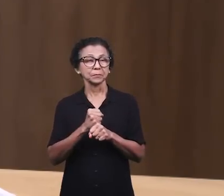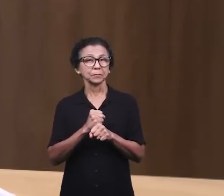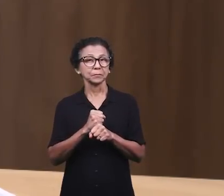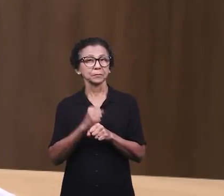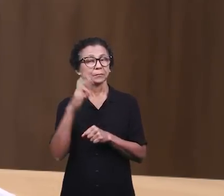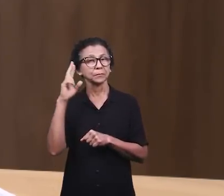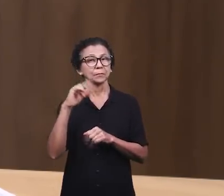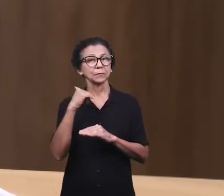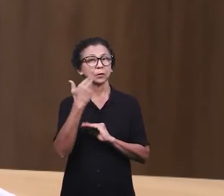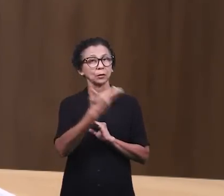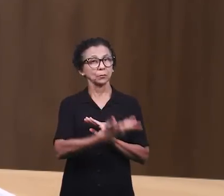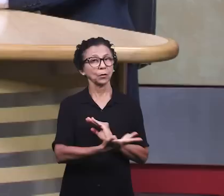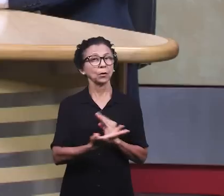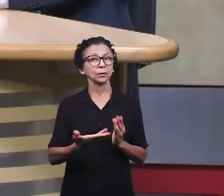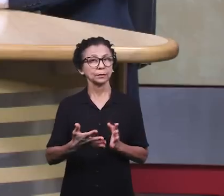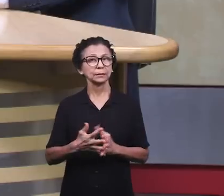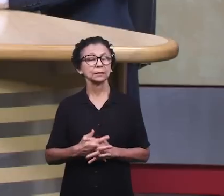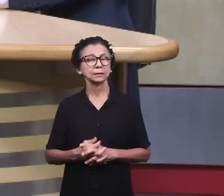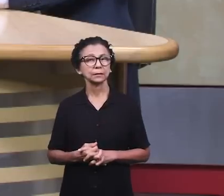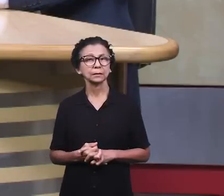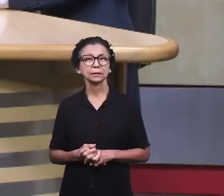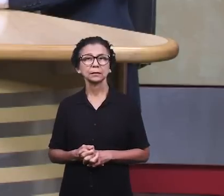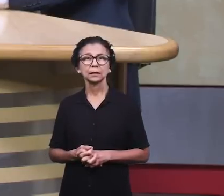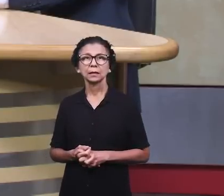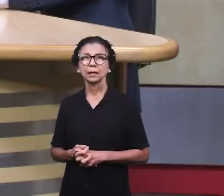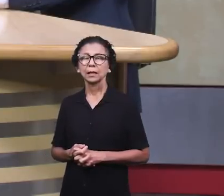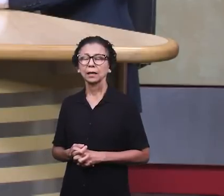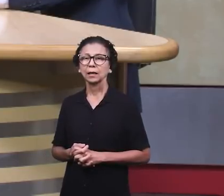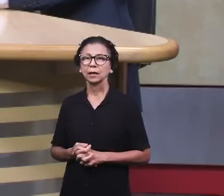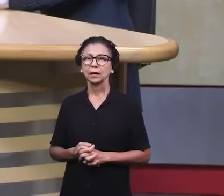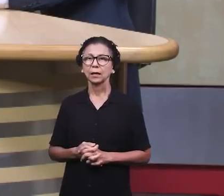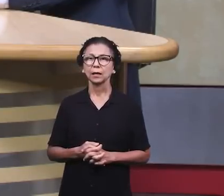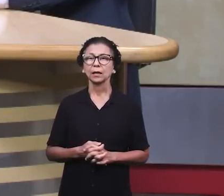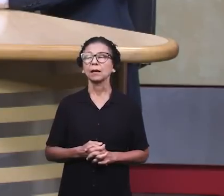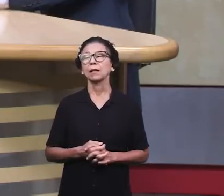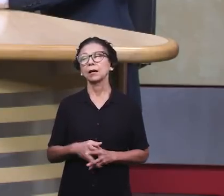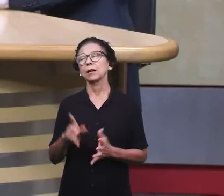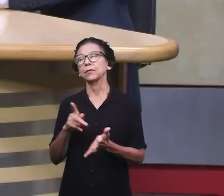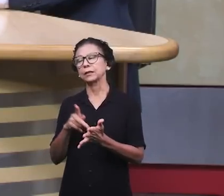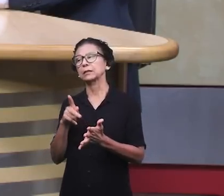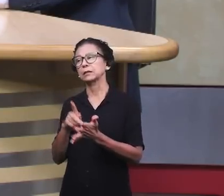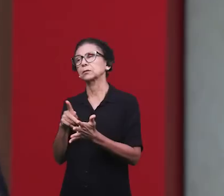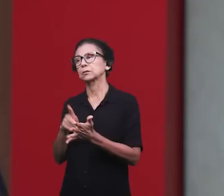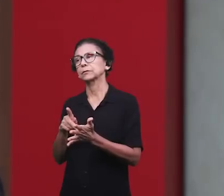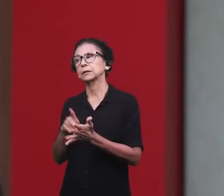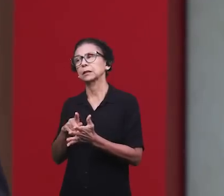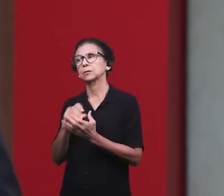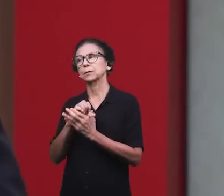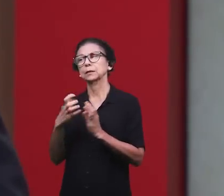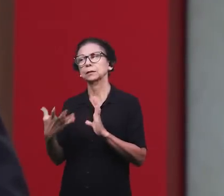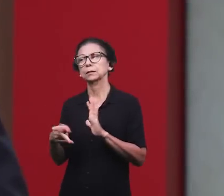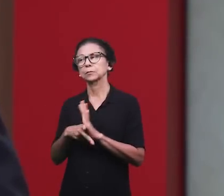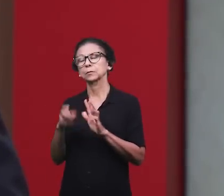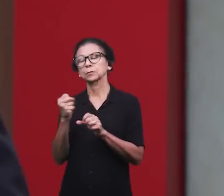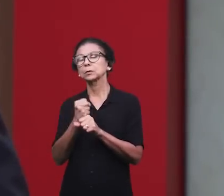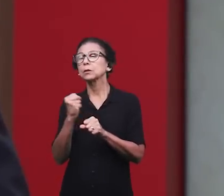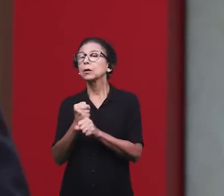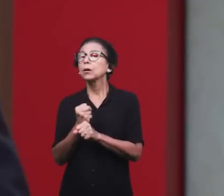notável, né? É verdade, é verdade. É um dos aspectos da obra que realmente